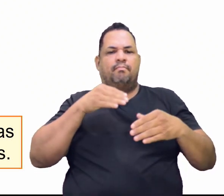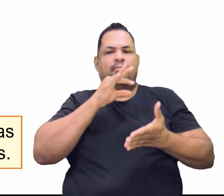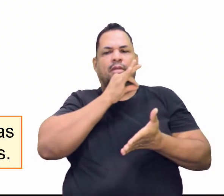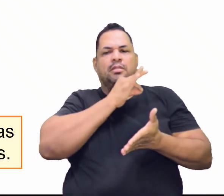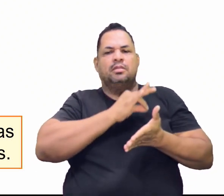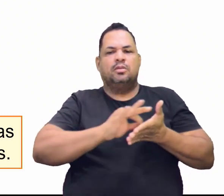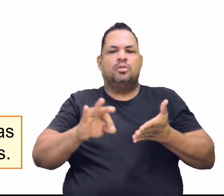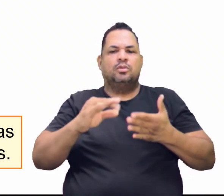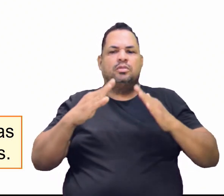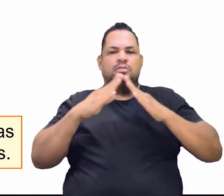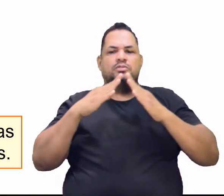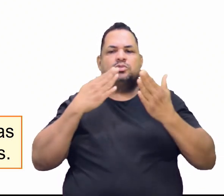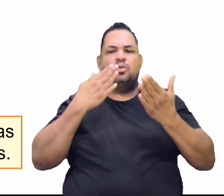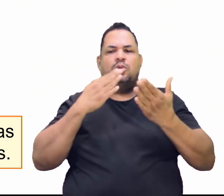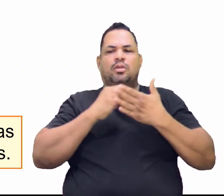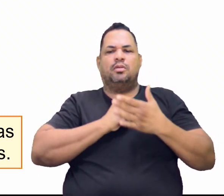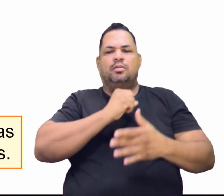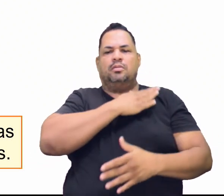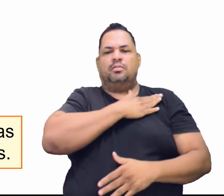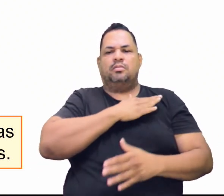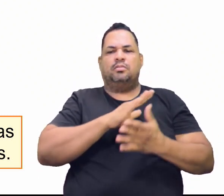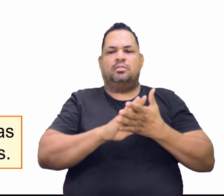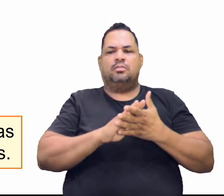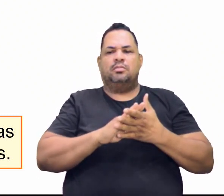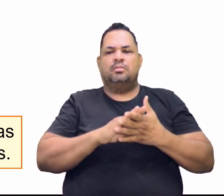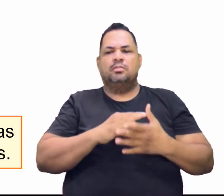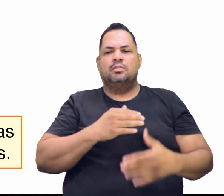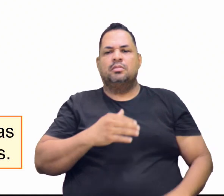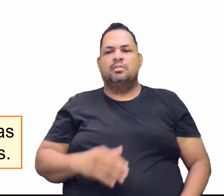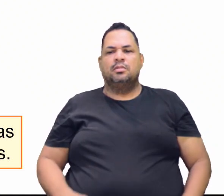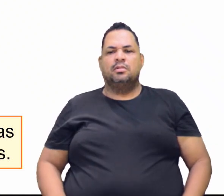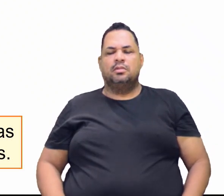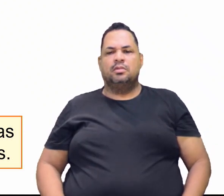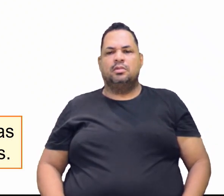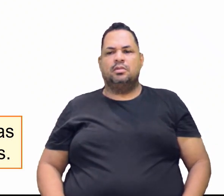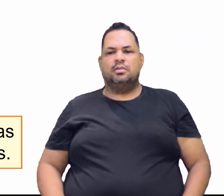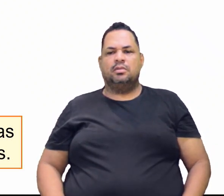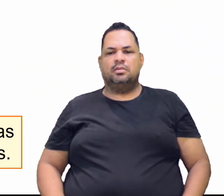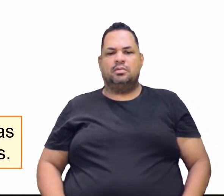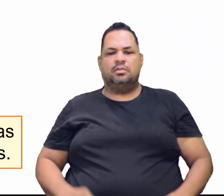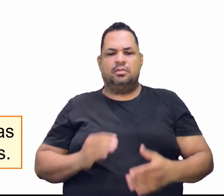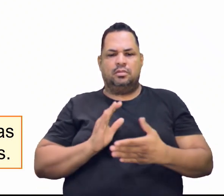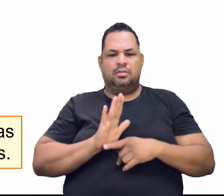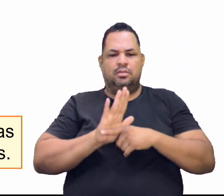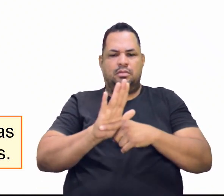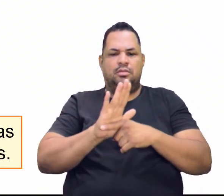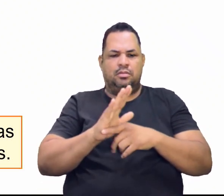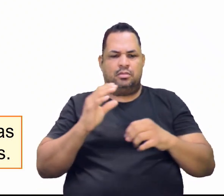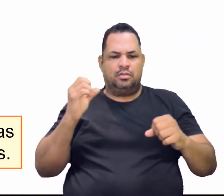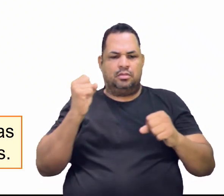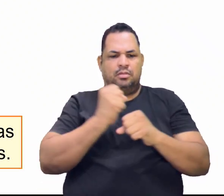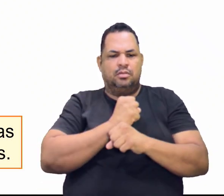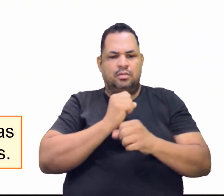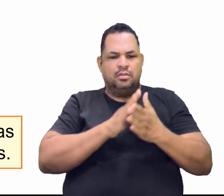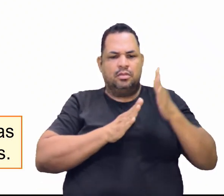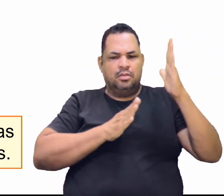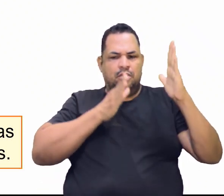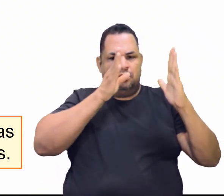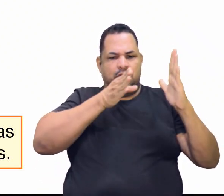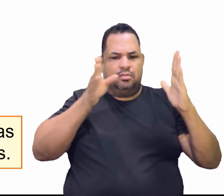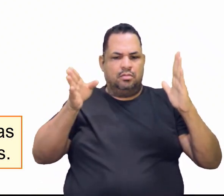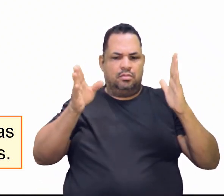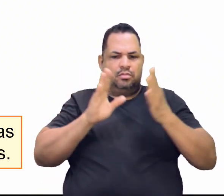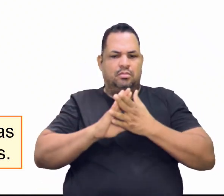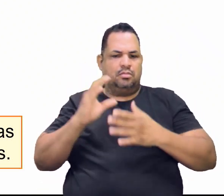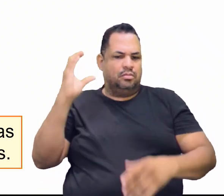militar. De 1802 a 89, ajudou a construir a linha